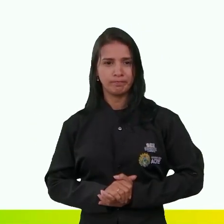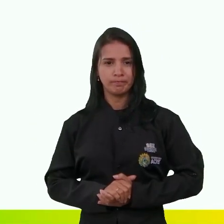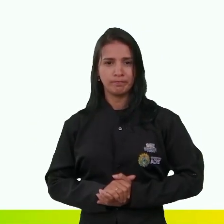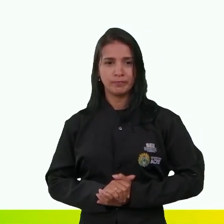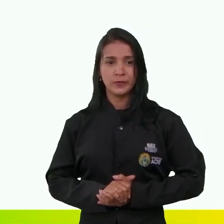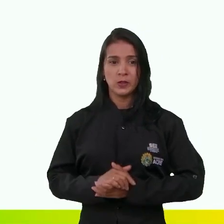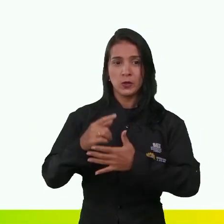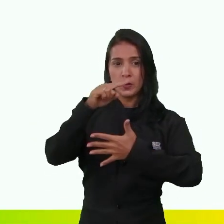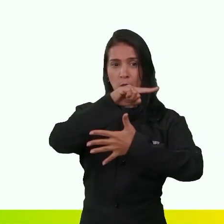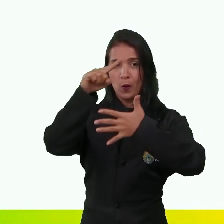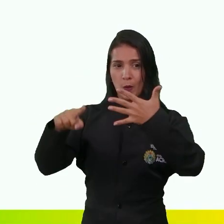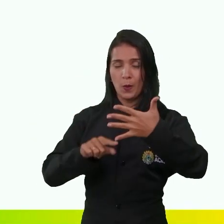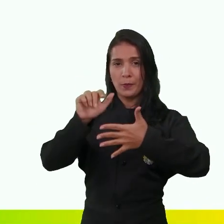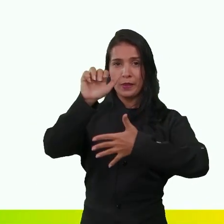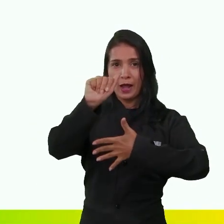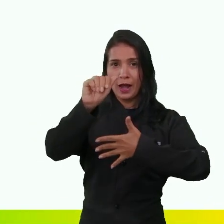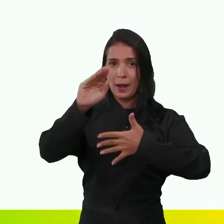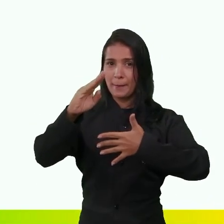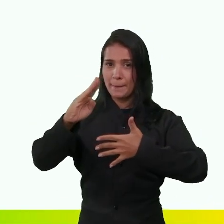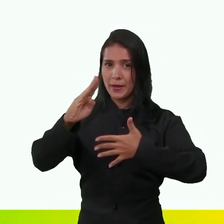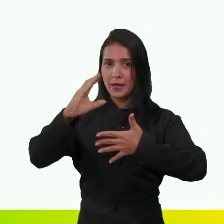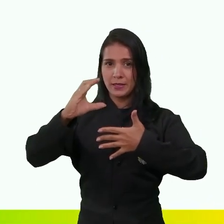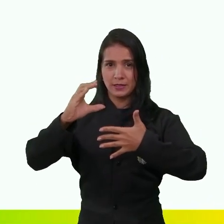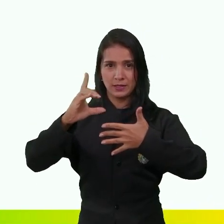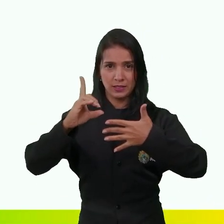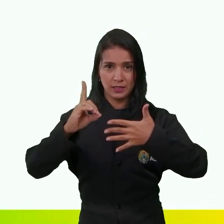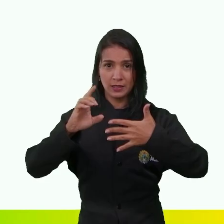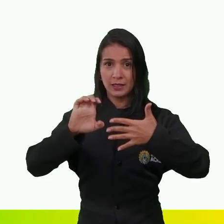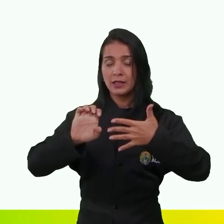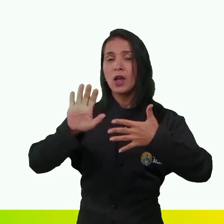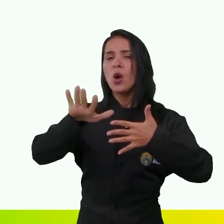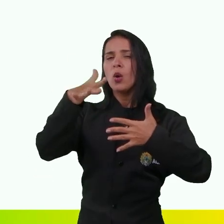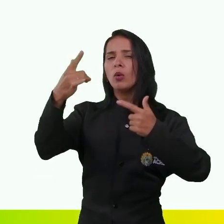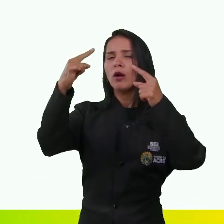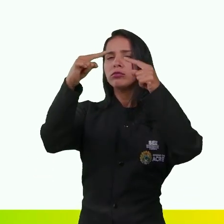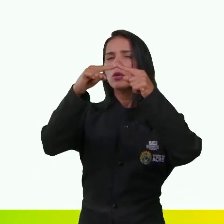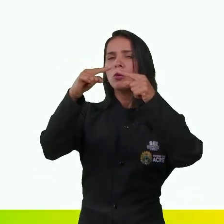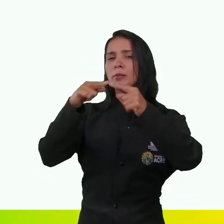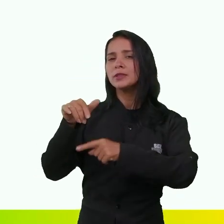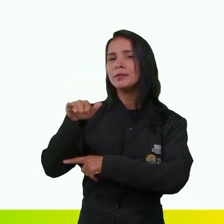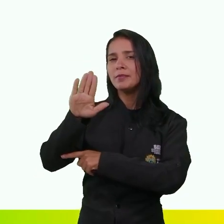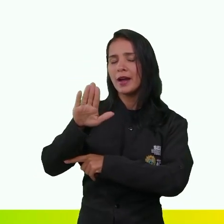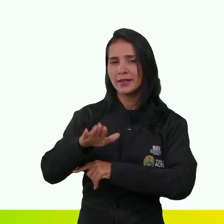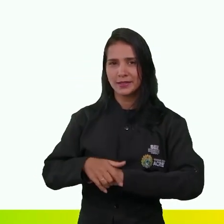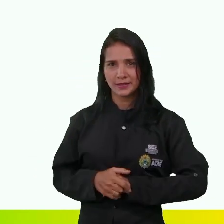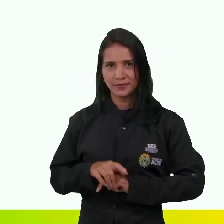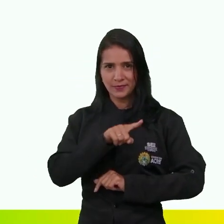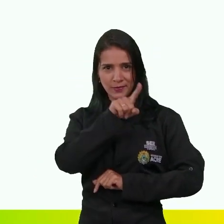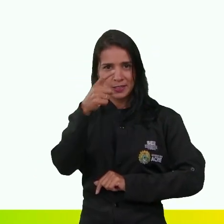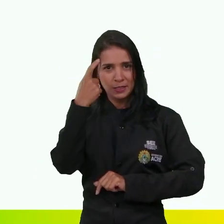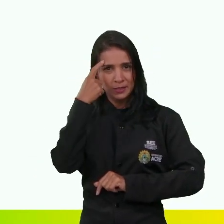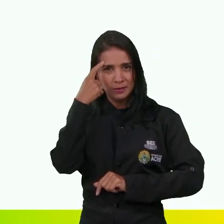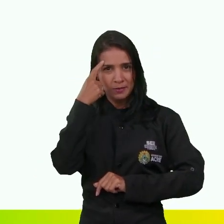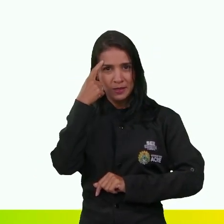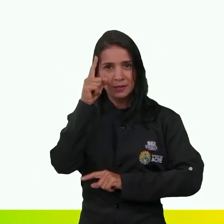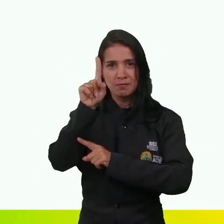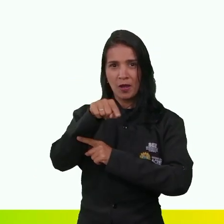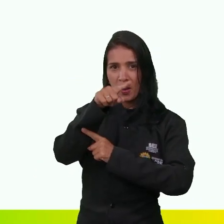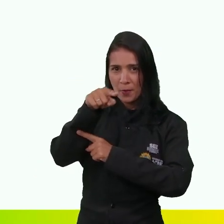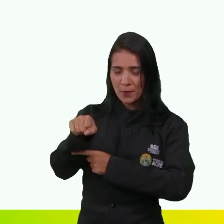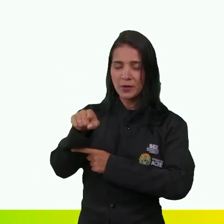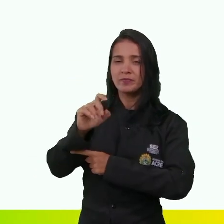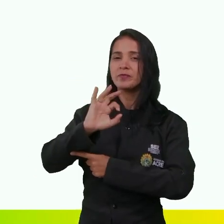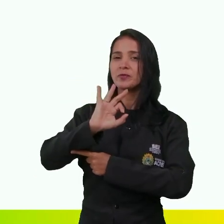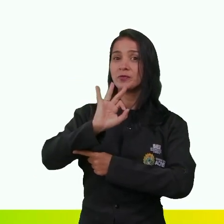alternativas aqui, o que é que mais faz sentido para vocês? Pensem aí, marquem,